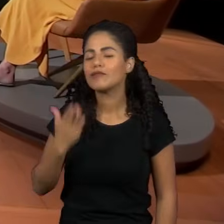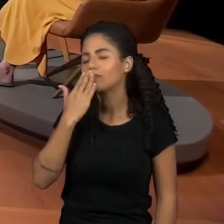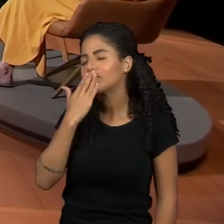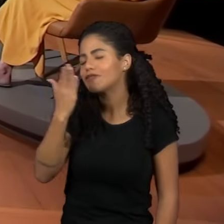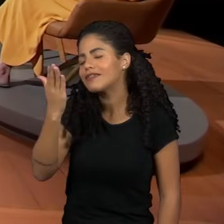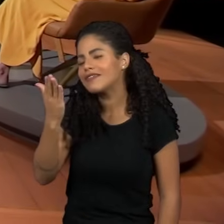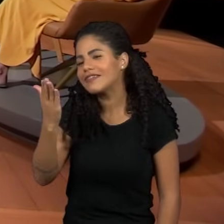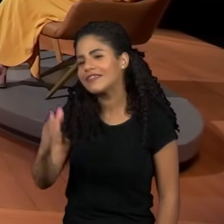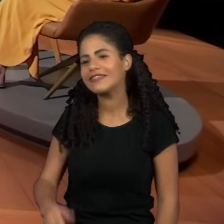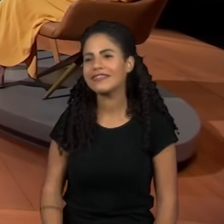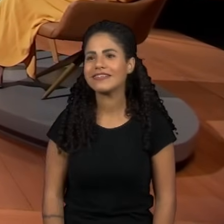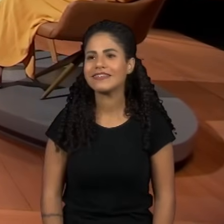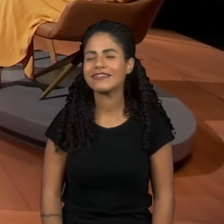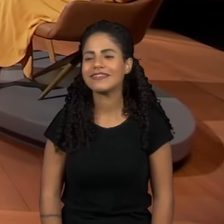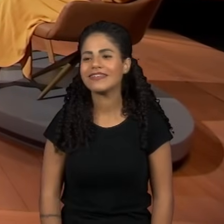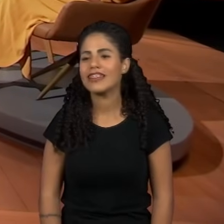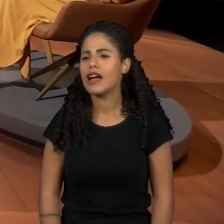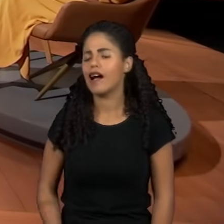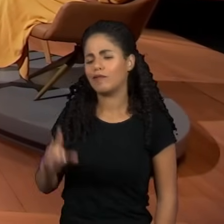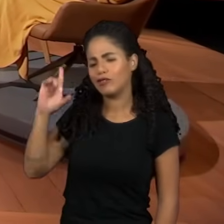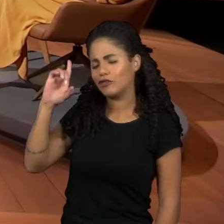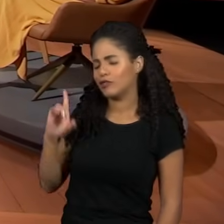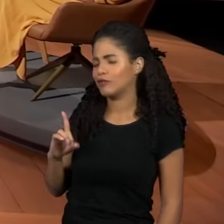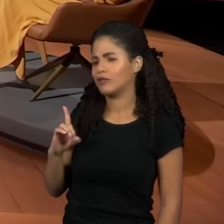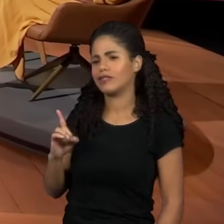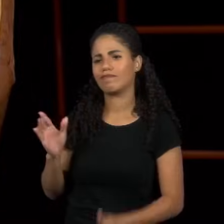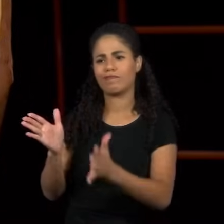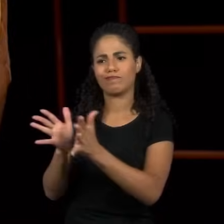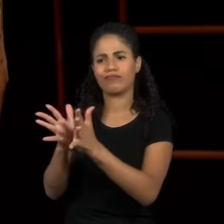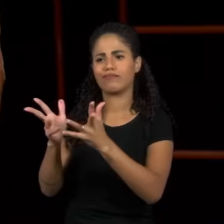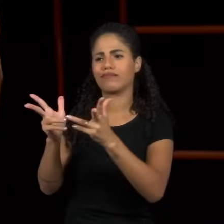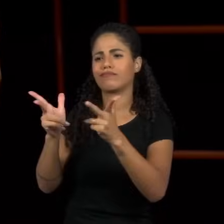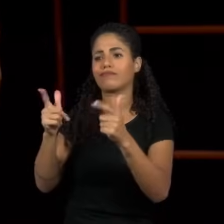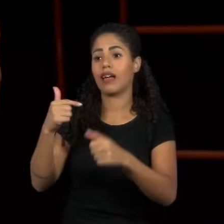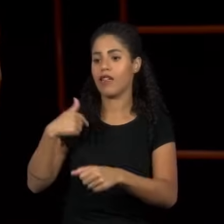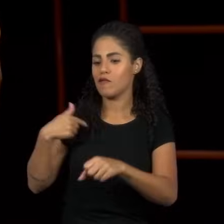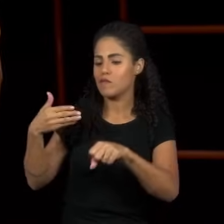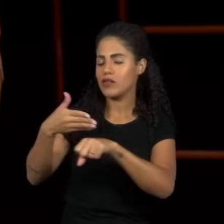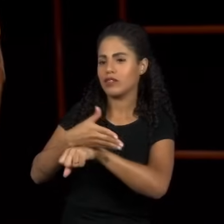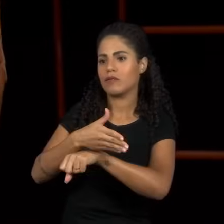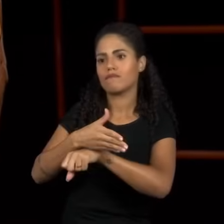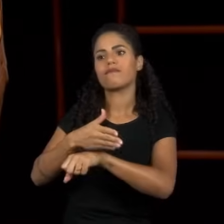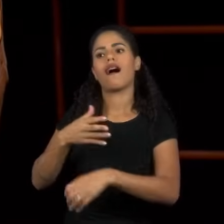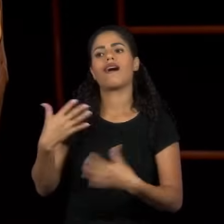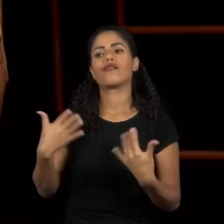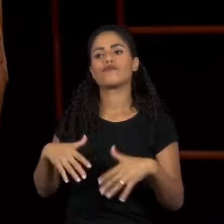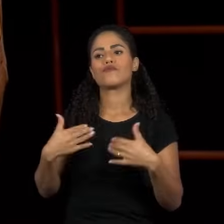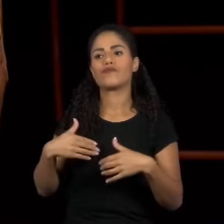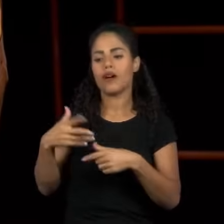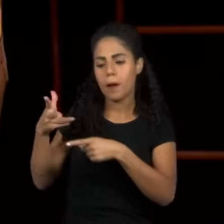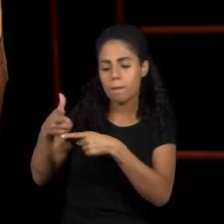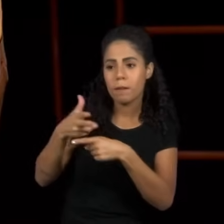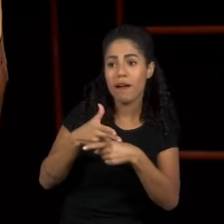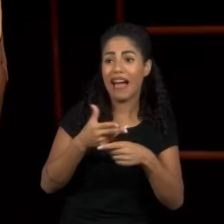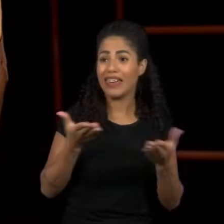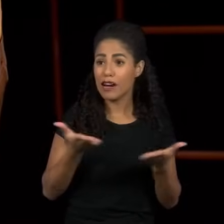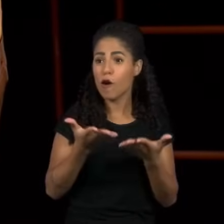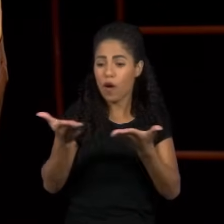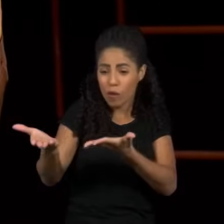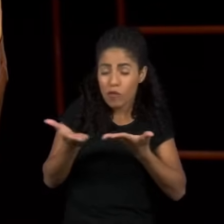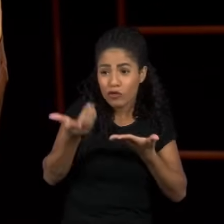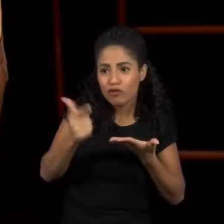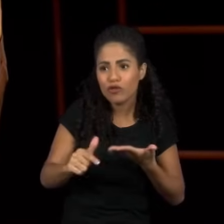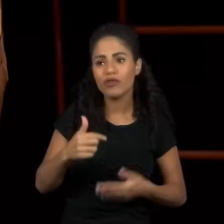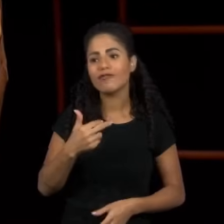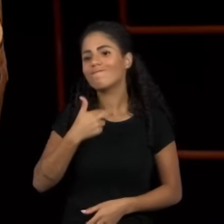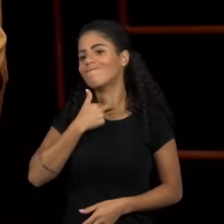Ai, Luna, a grande diretora, que honra, né, ter participado de um curta-metragem dela, e agora não pude participar